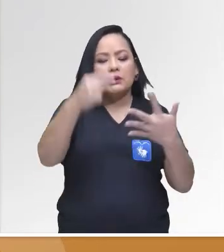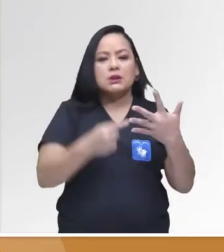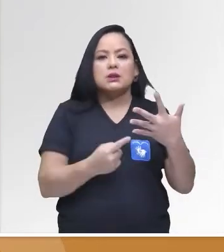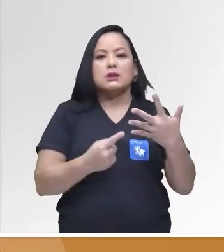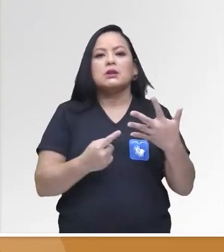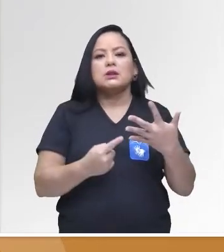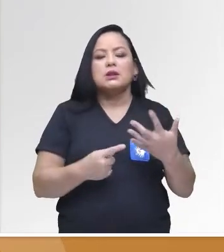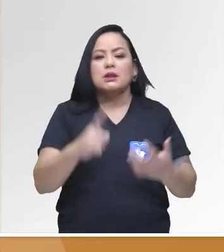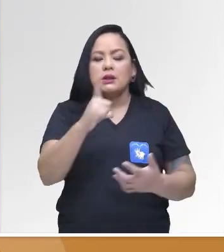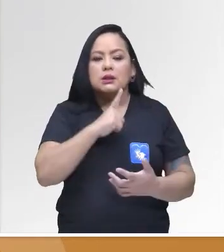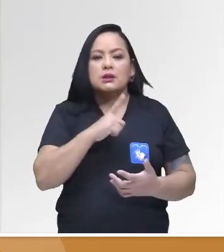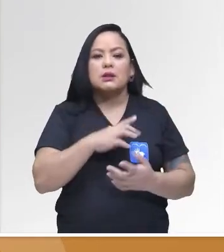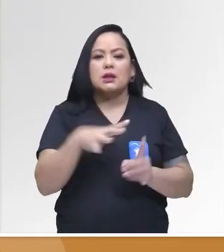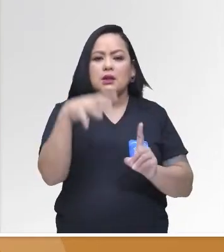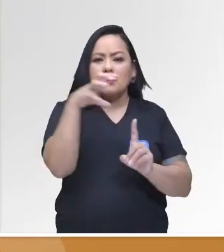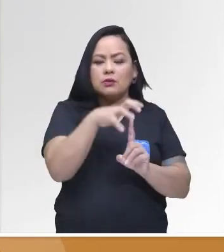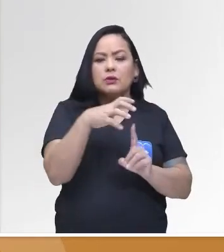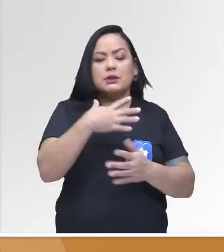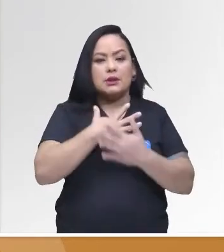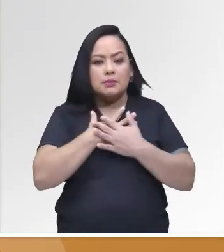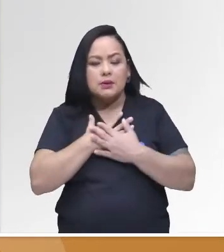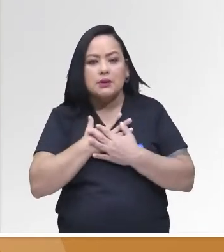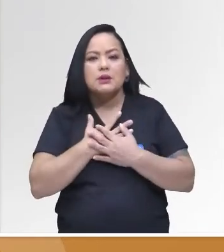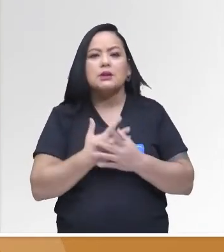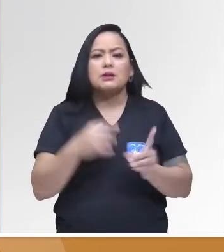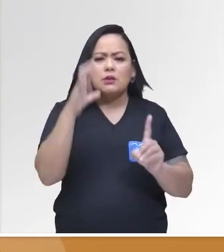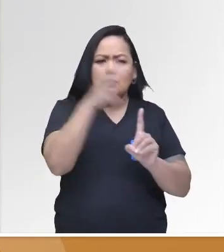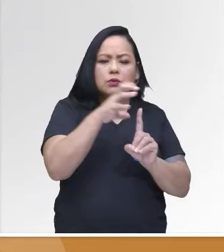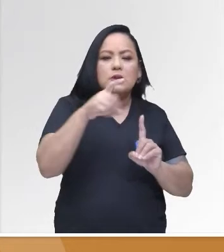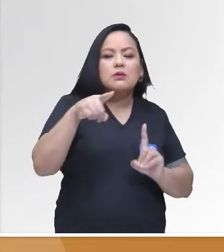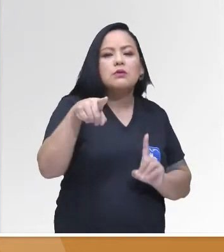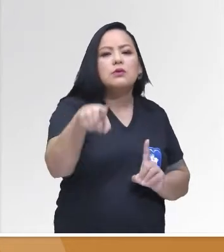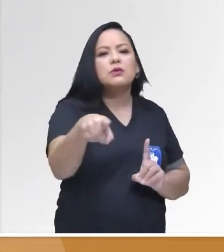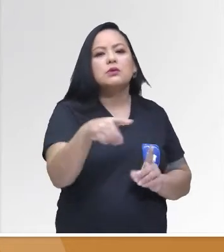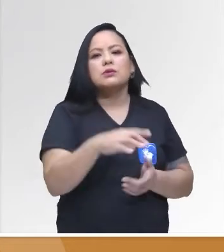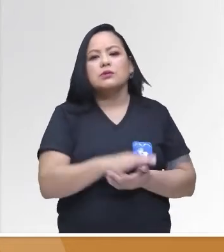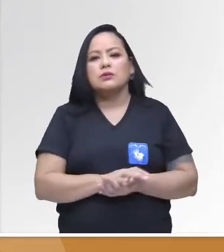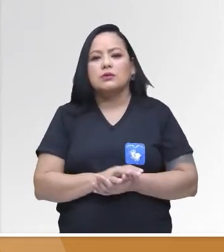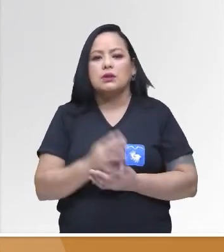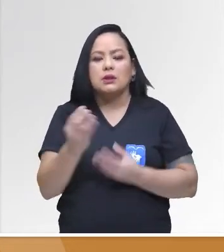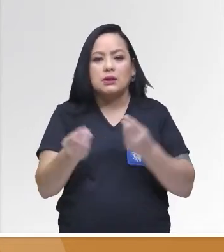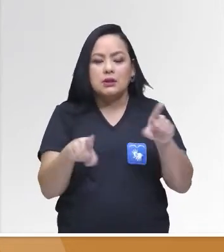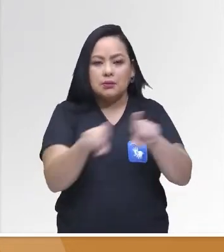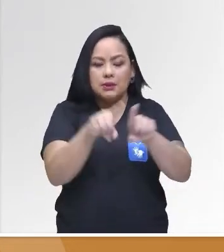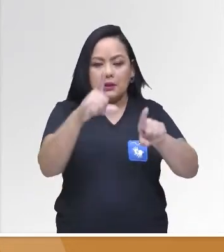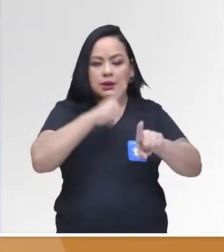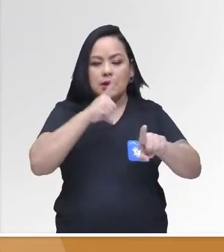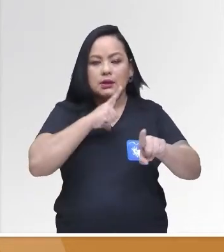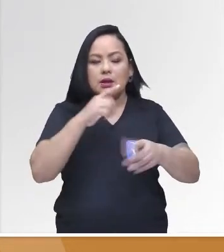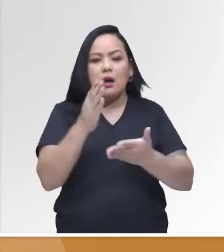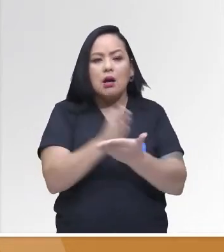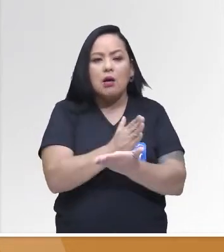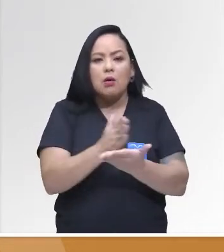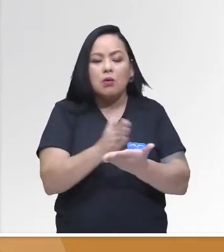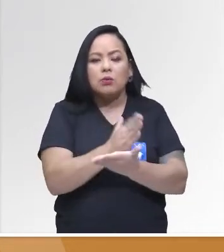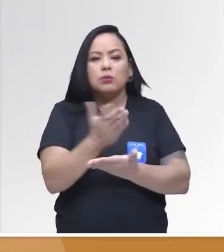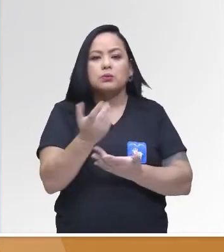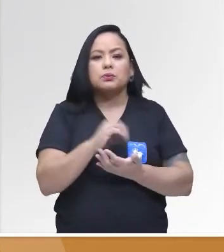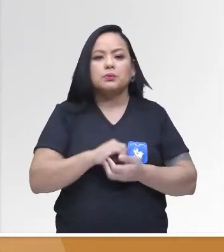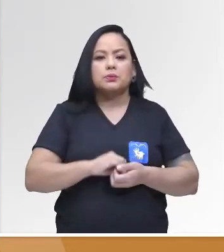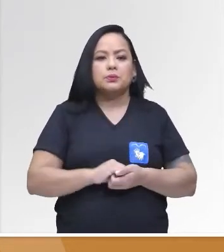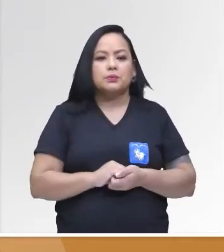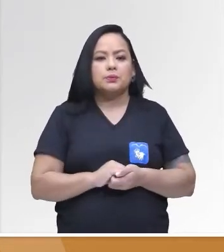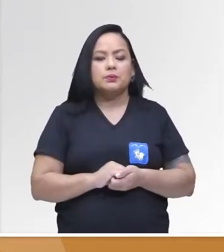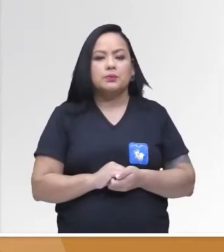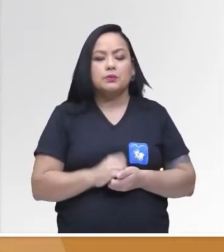existem, que influenciam a mim, que influenciam a você, ela tem também algumas coisas